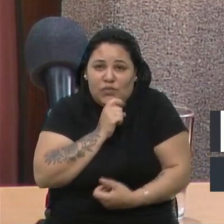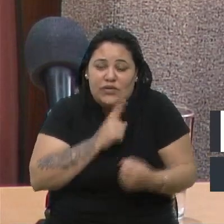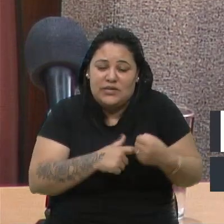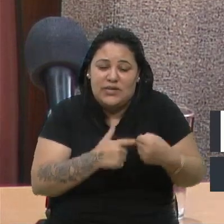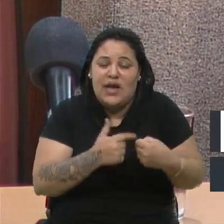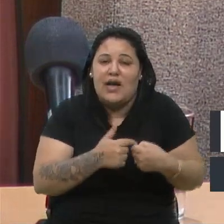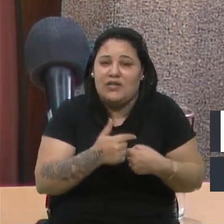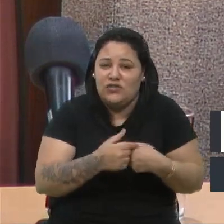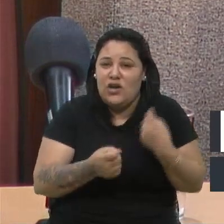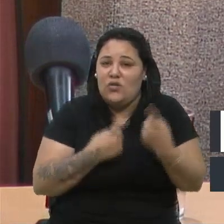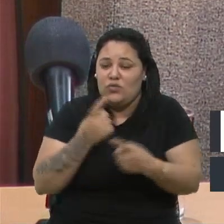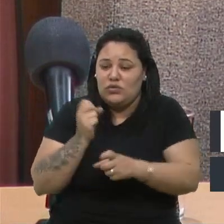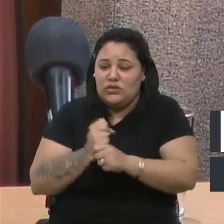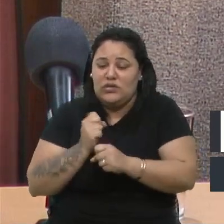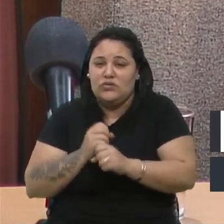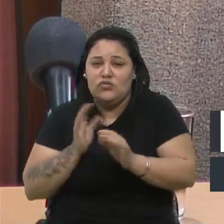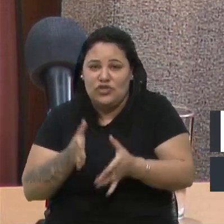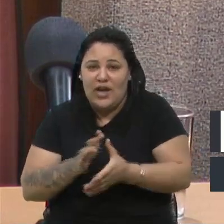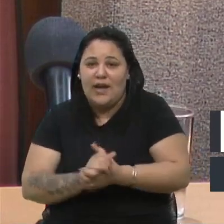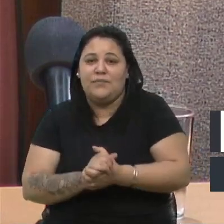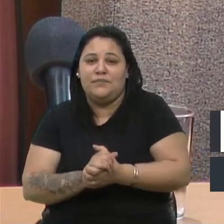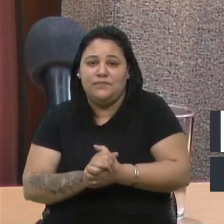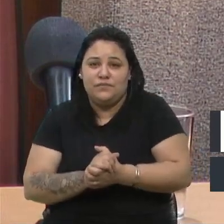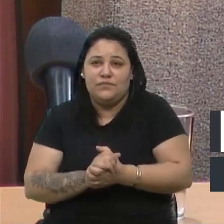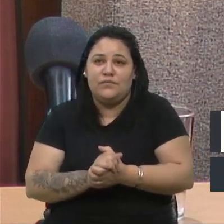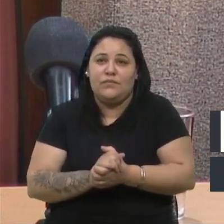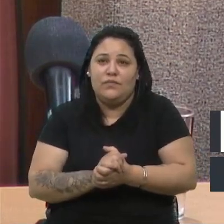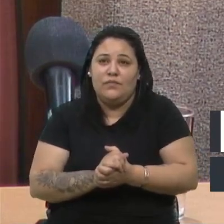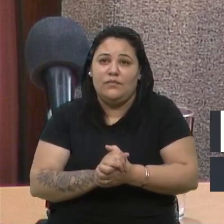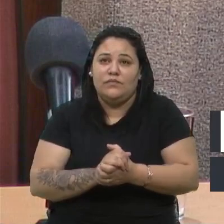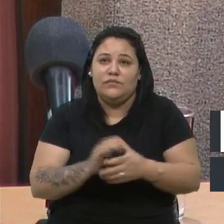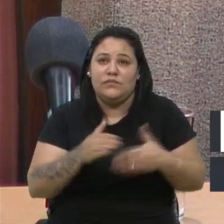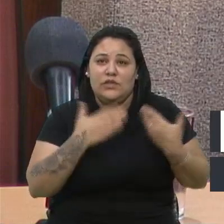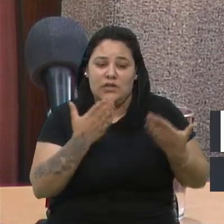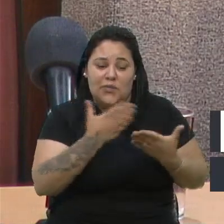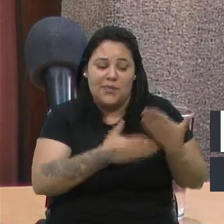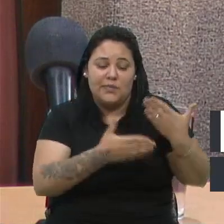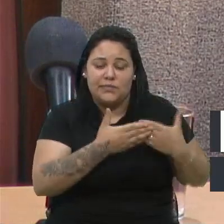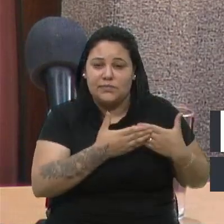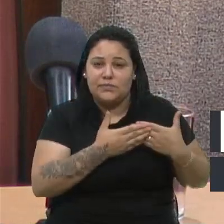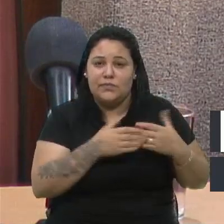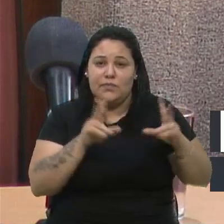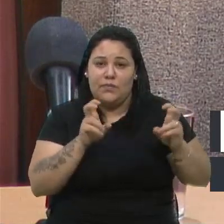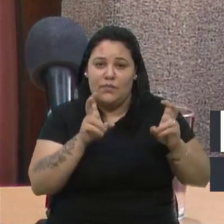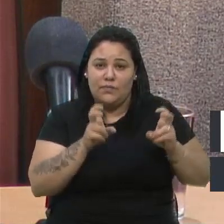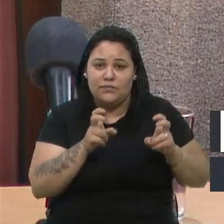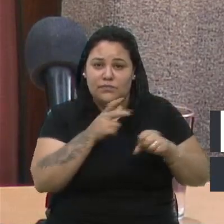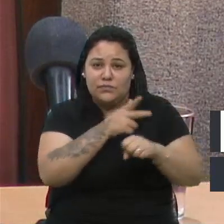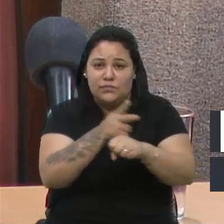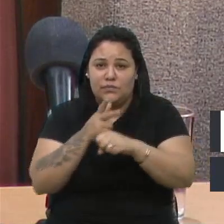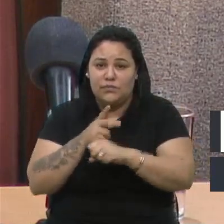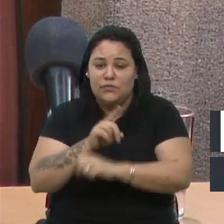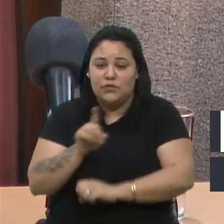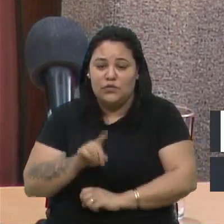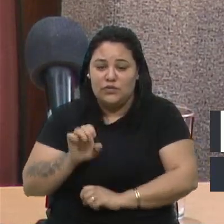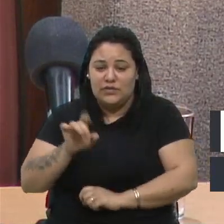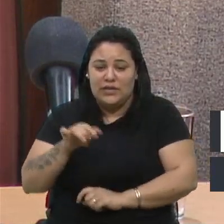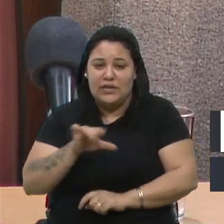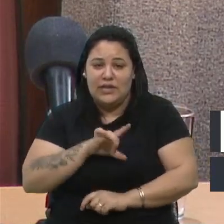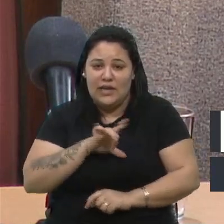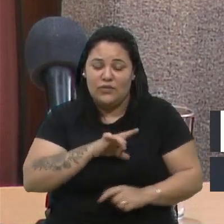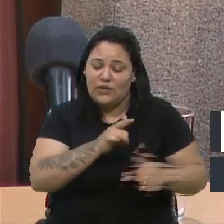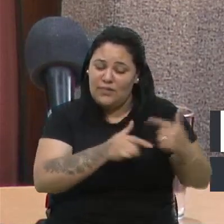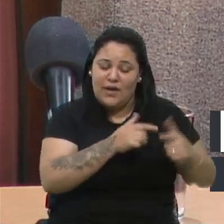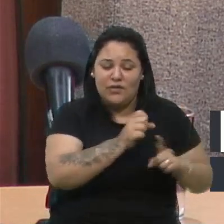Está muito envolvido nesse processo todo. Então, além de toda essa parte de imprensa do Zé, tem esse lado social que ele faz